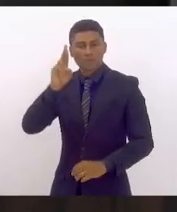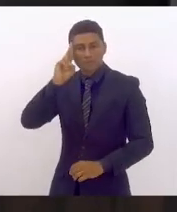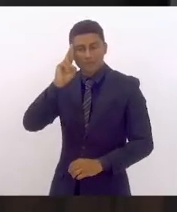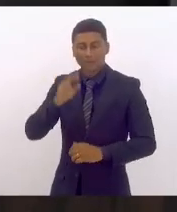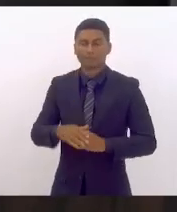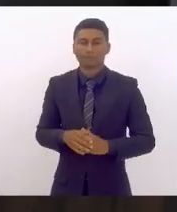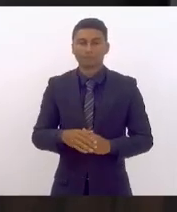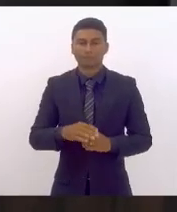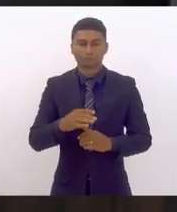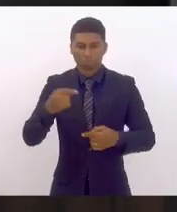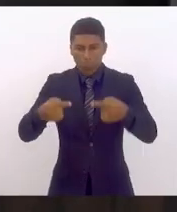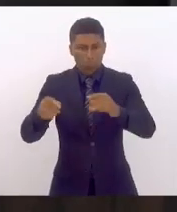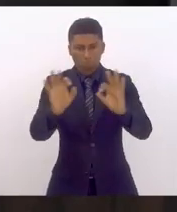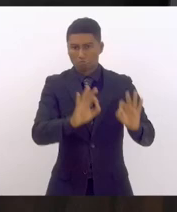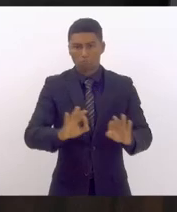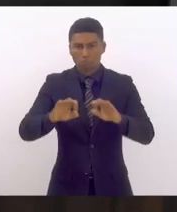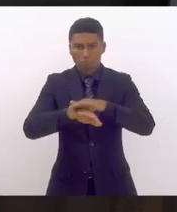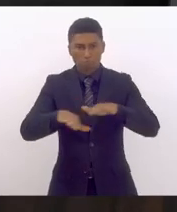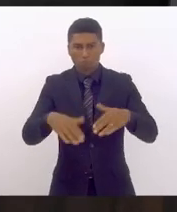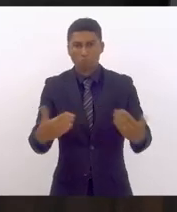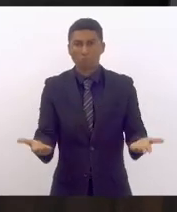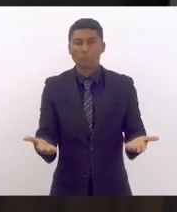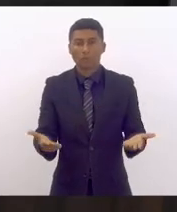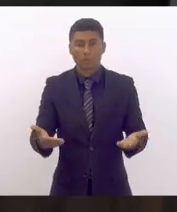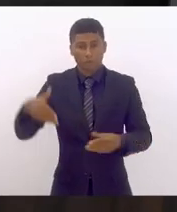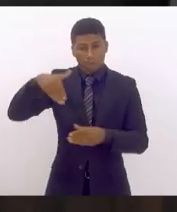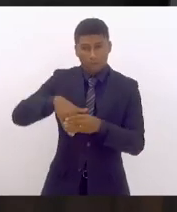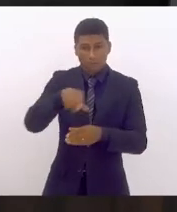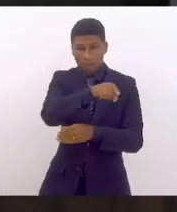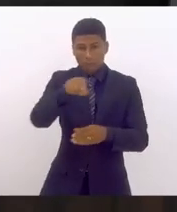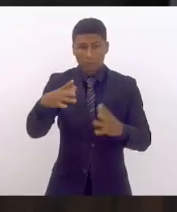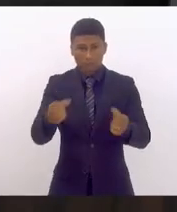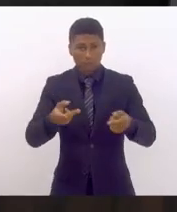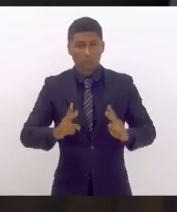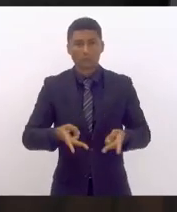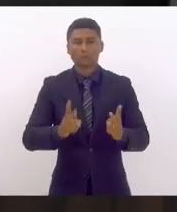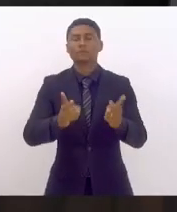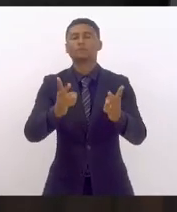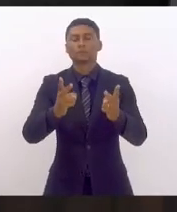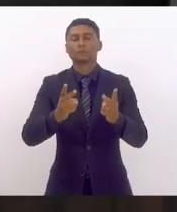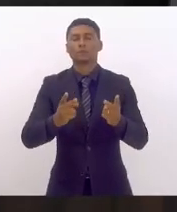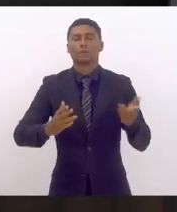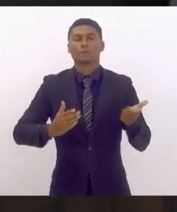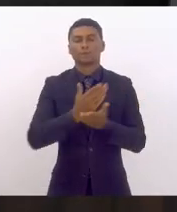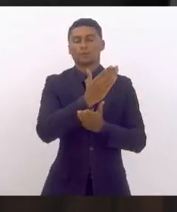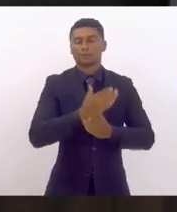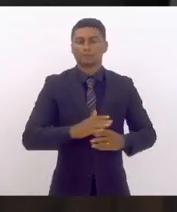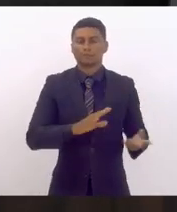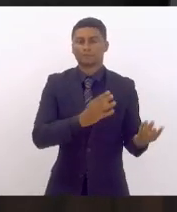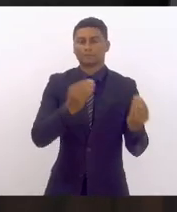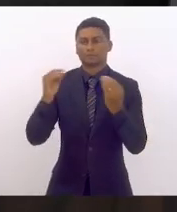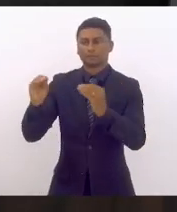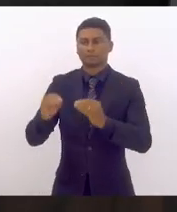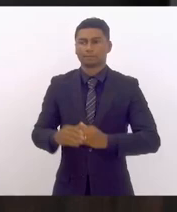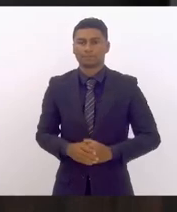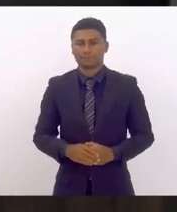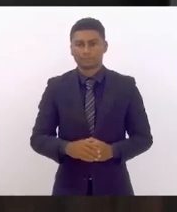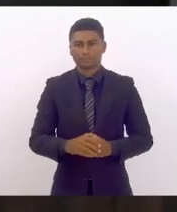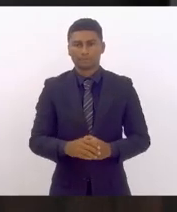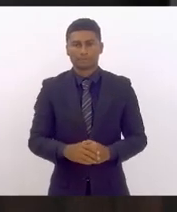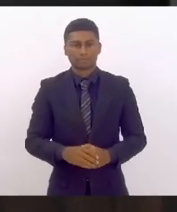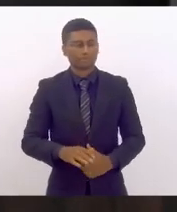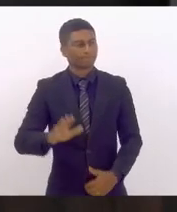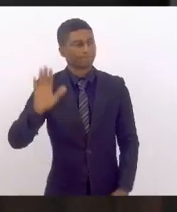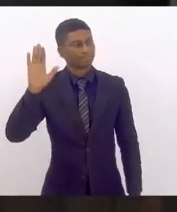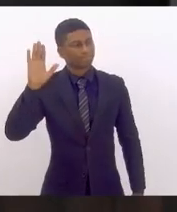em discussão não havendo o que Queira discutir encerra da discussão em votação senhores que aprovam permaneça Como estão aprovado vai à promulgação